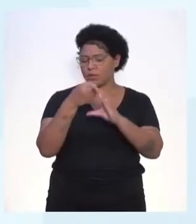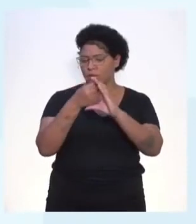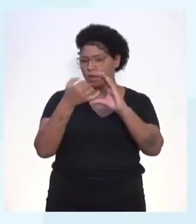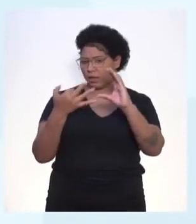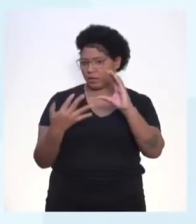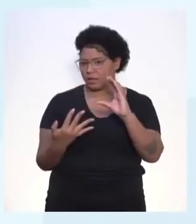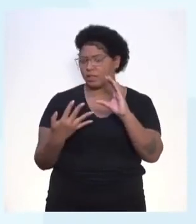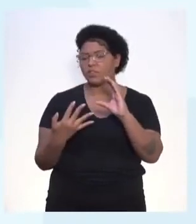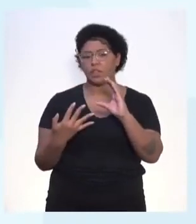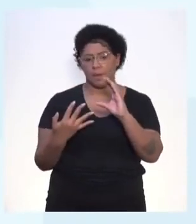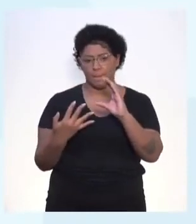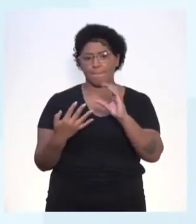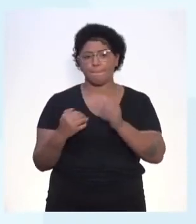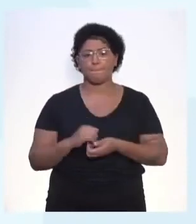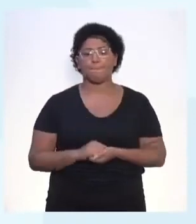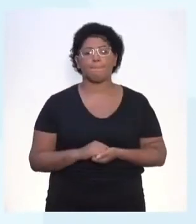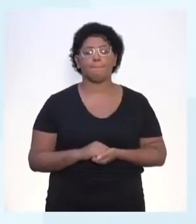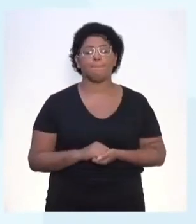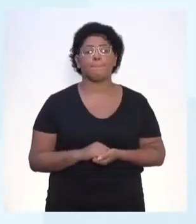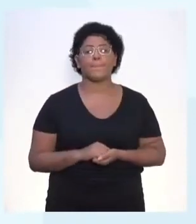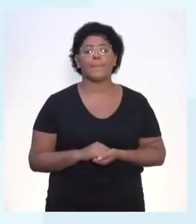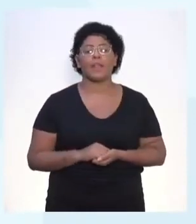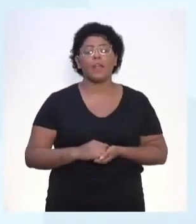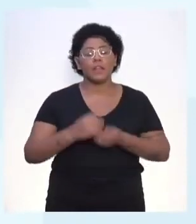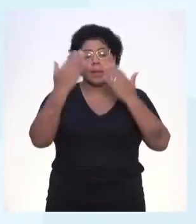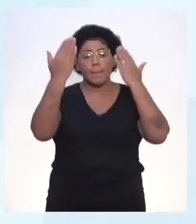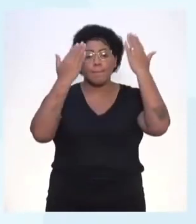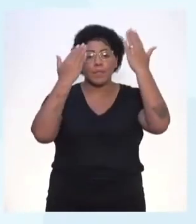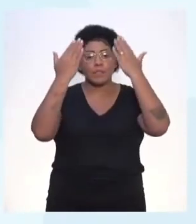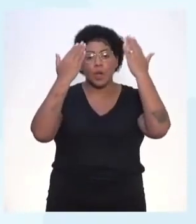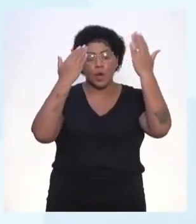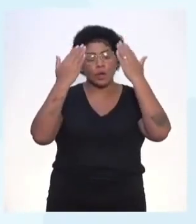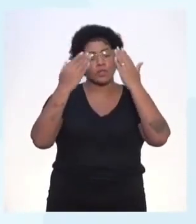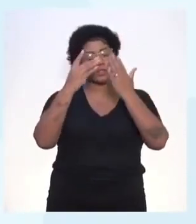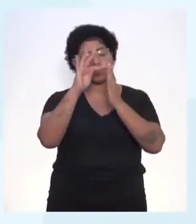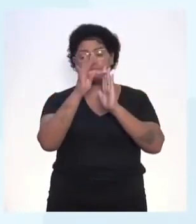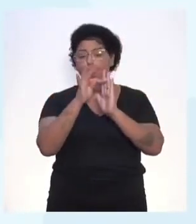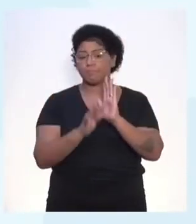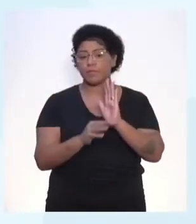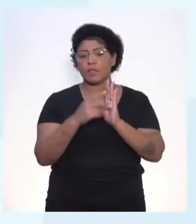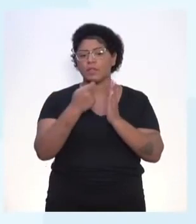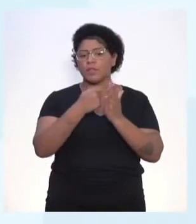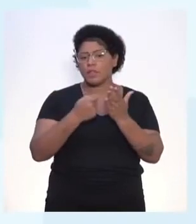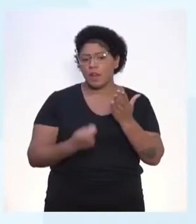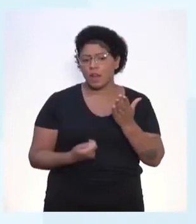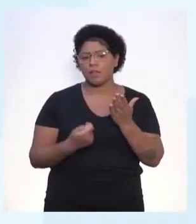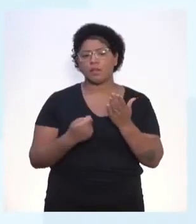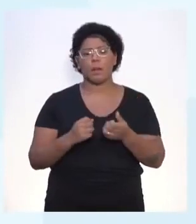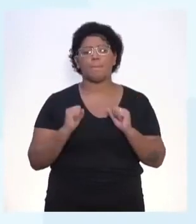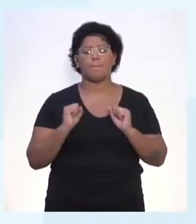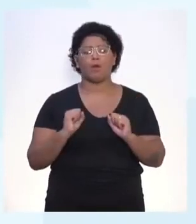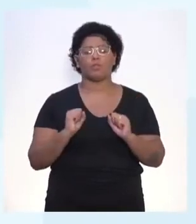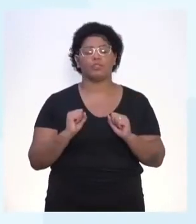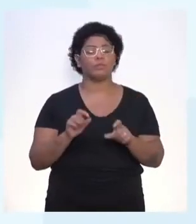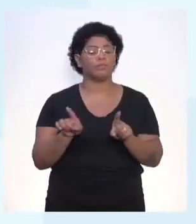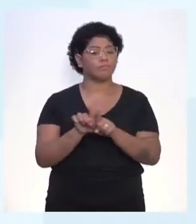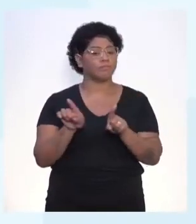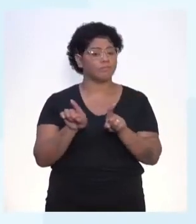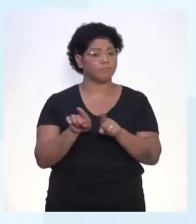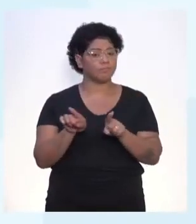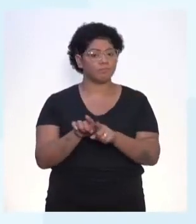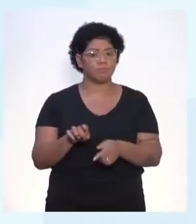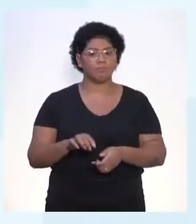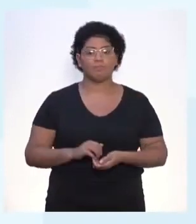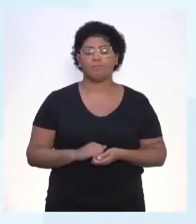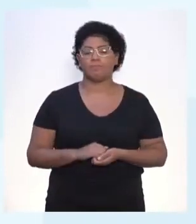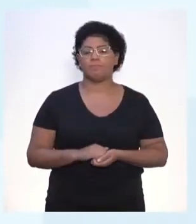características físicas e 2 características psicológicas que descrevam você. Pode repetir algumas das que vocês disseram anteriormente, tá? Mesmo